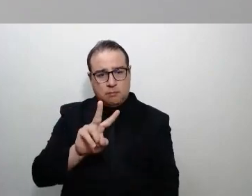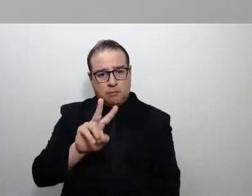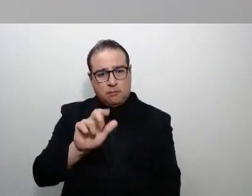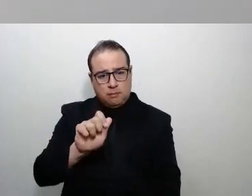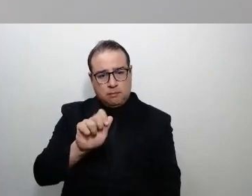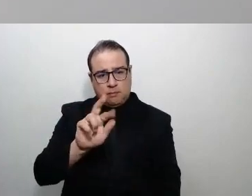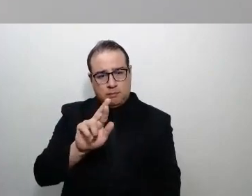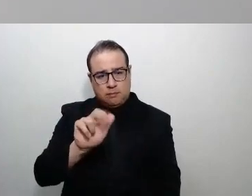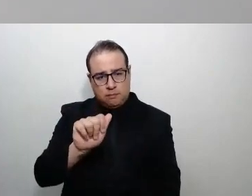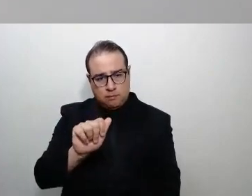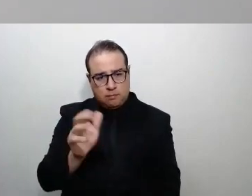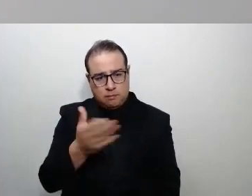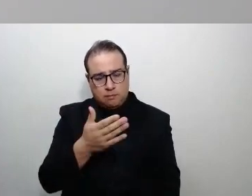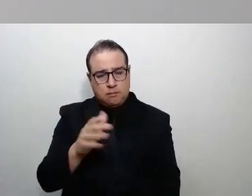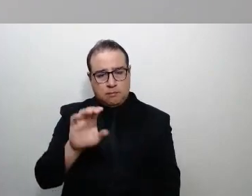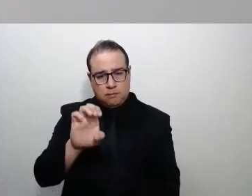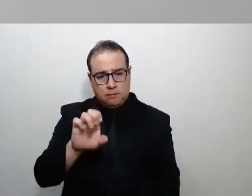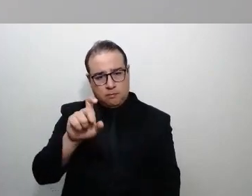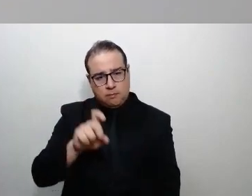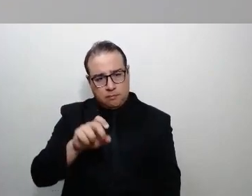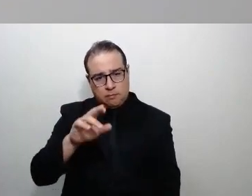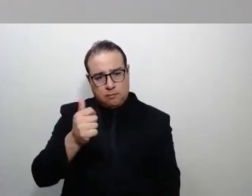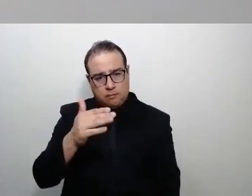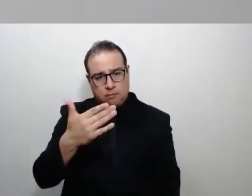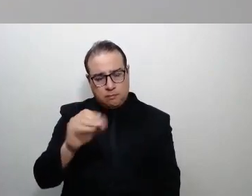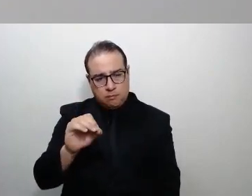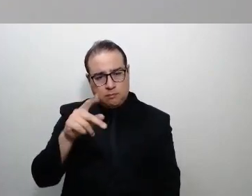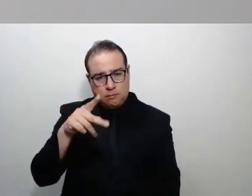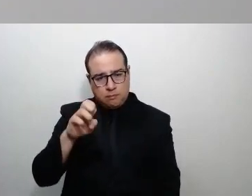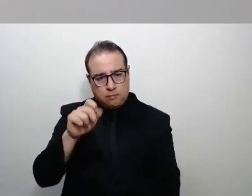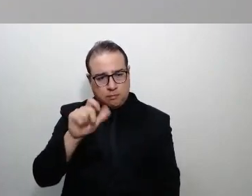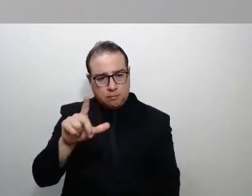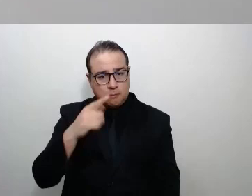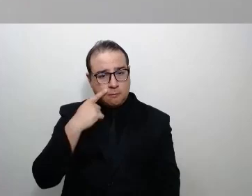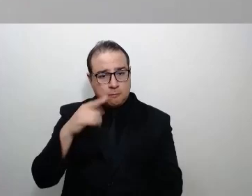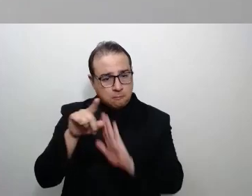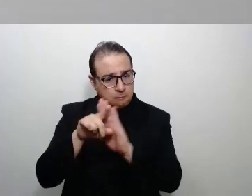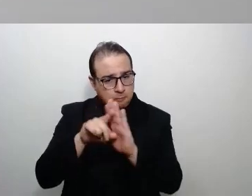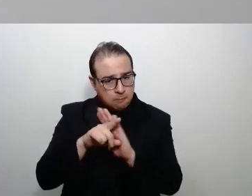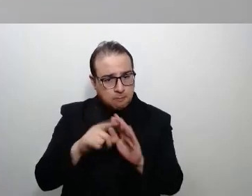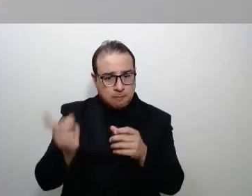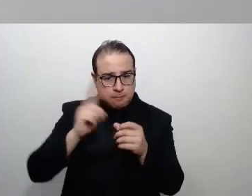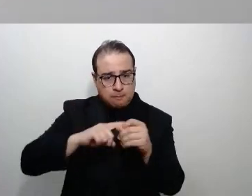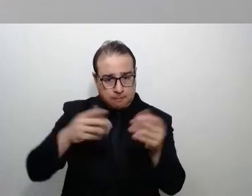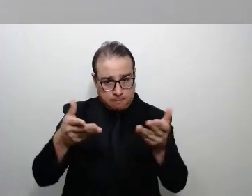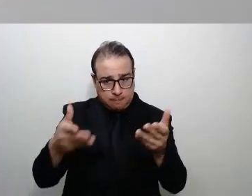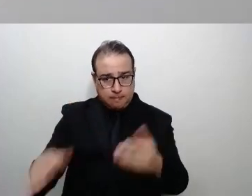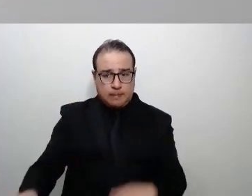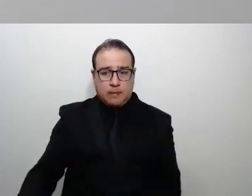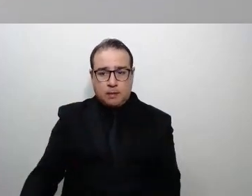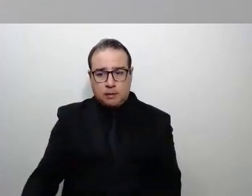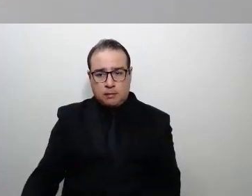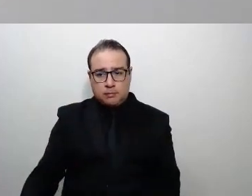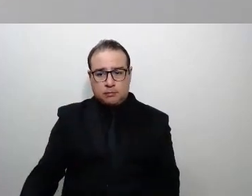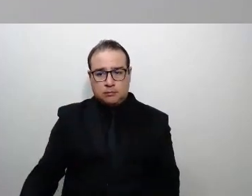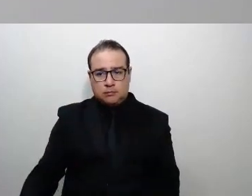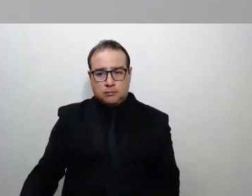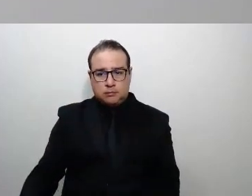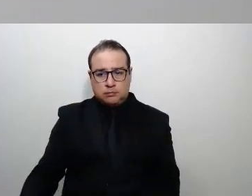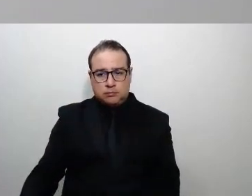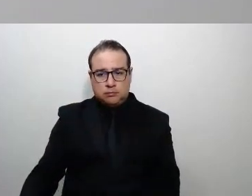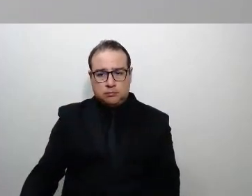Penais as varas de Execuções Penais e voltamos agora o juiz